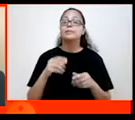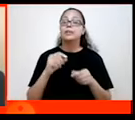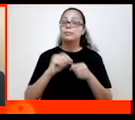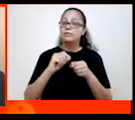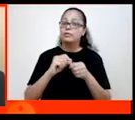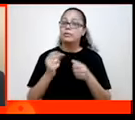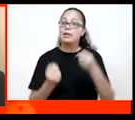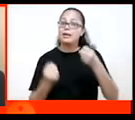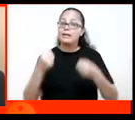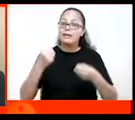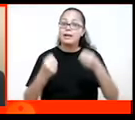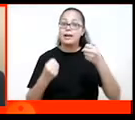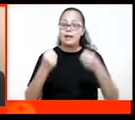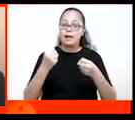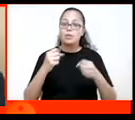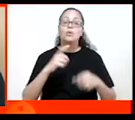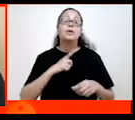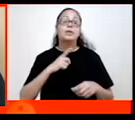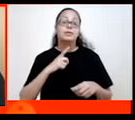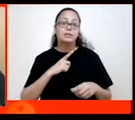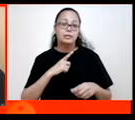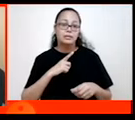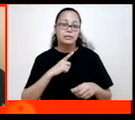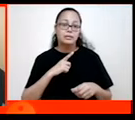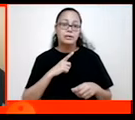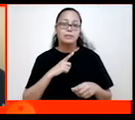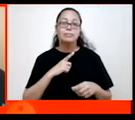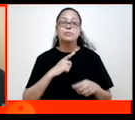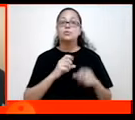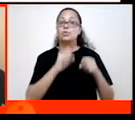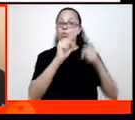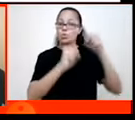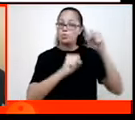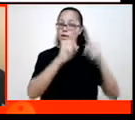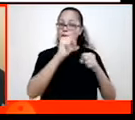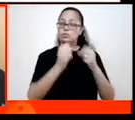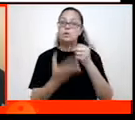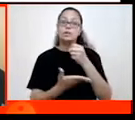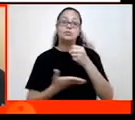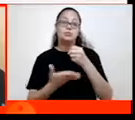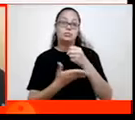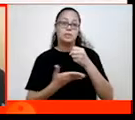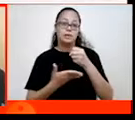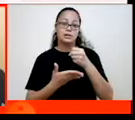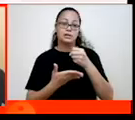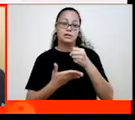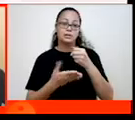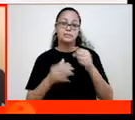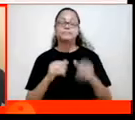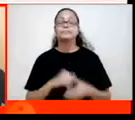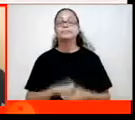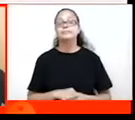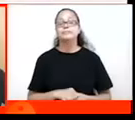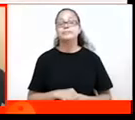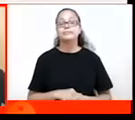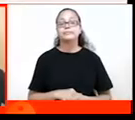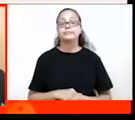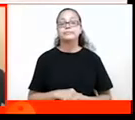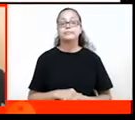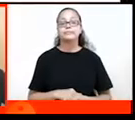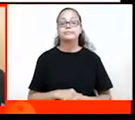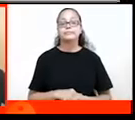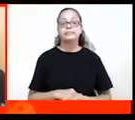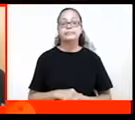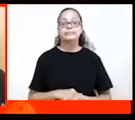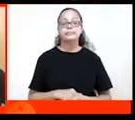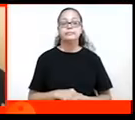outras ferramentas. Então a gente tem aí uma indústria, né, de base, certo? Lembrando, então esse exemplo aí, ó, é a indústria de base, certo?